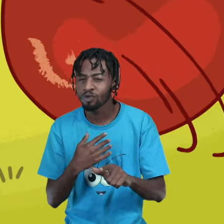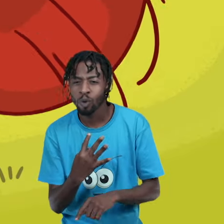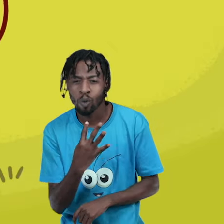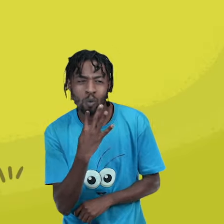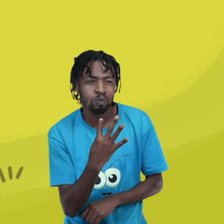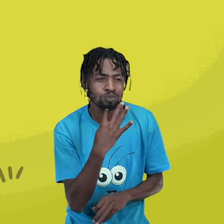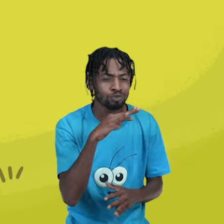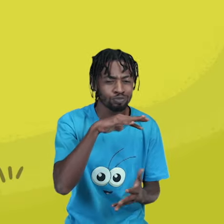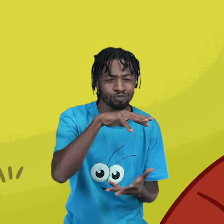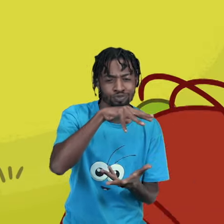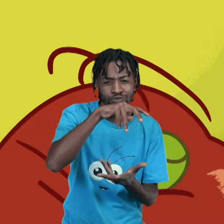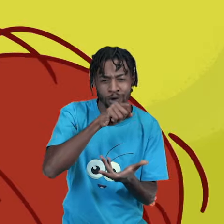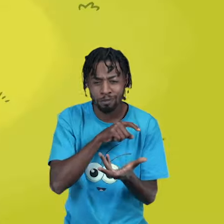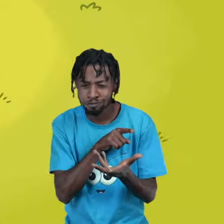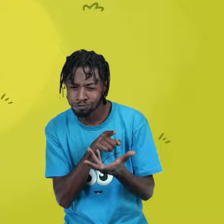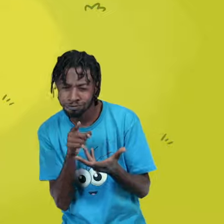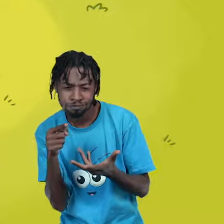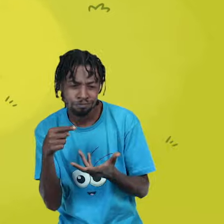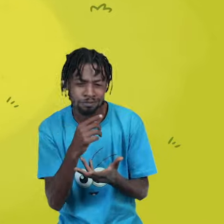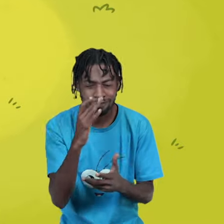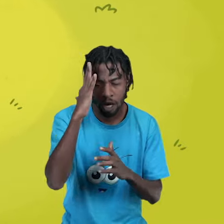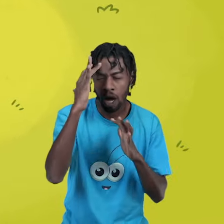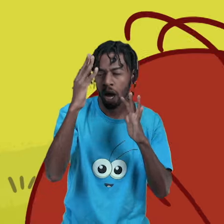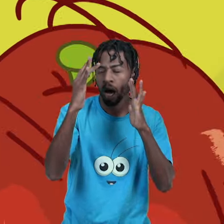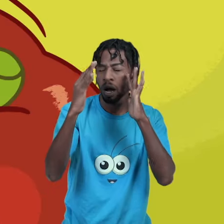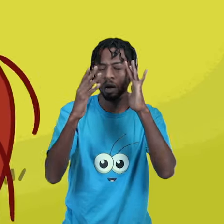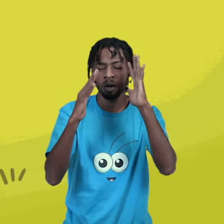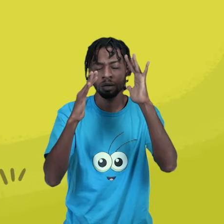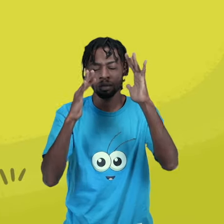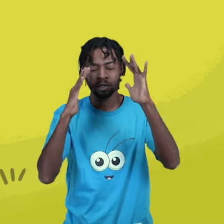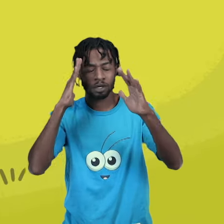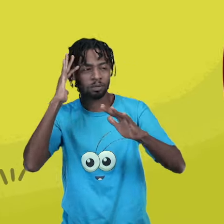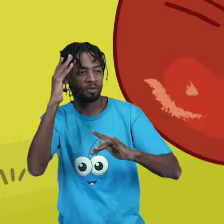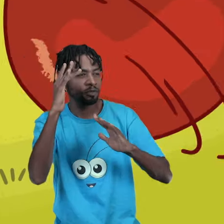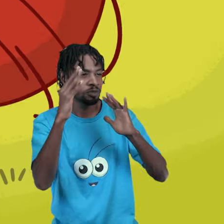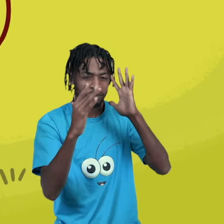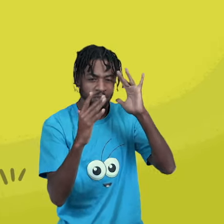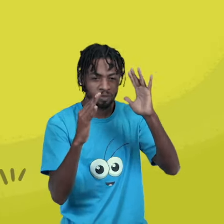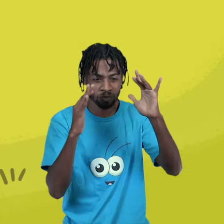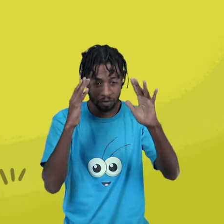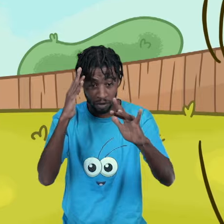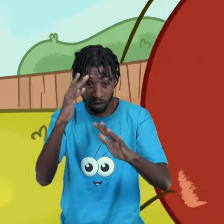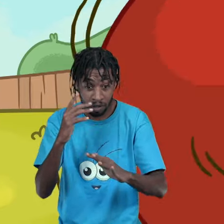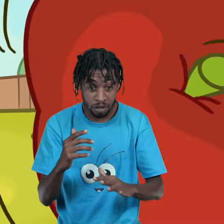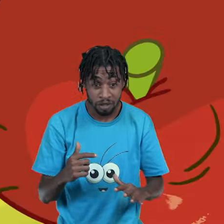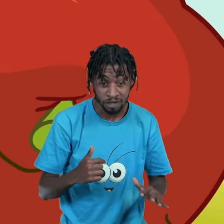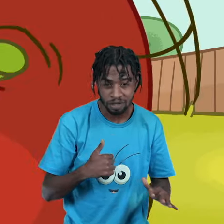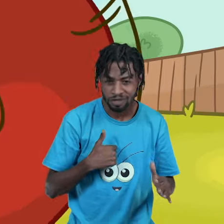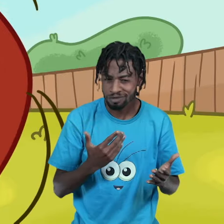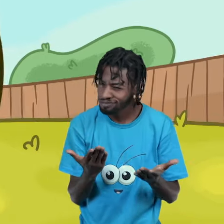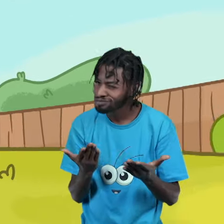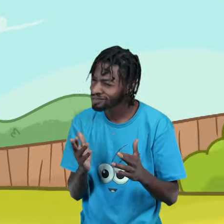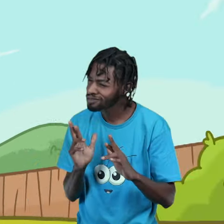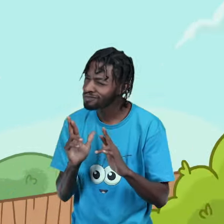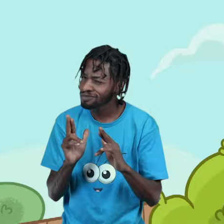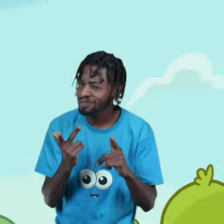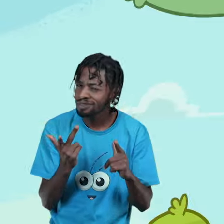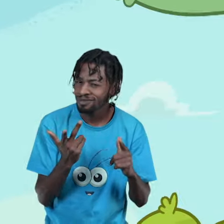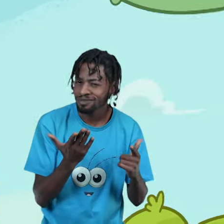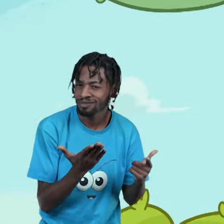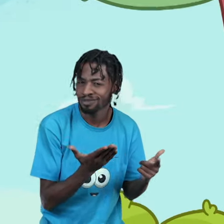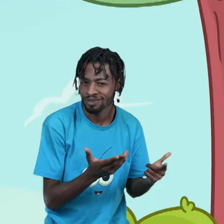mundinho E nas aventuras viajar Eu vou voltar Bem